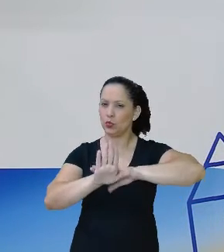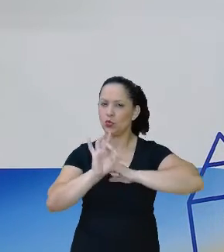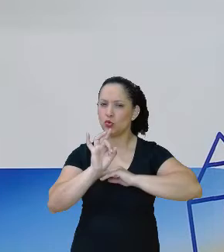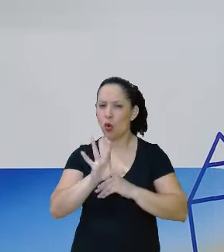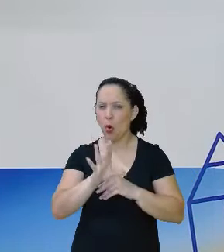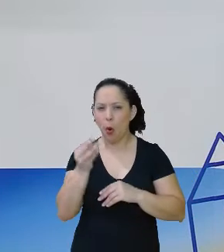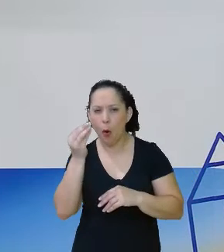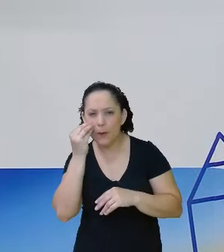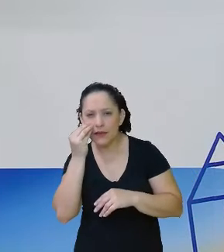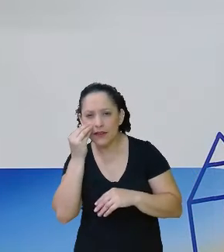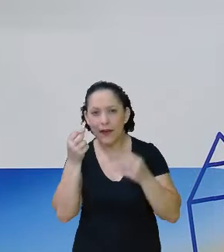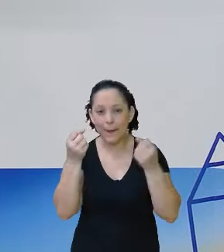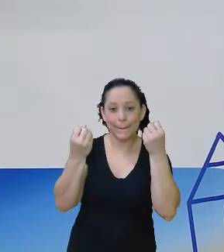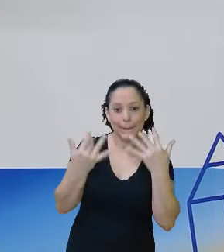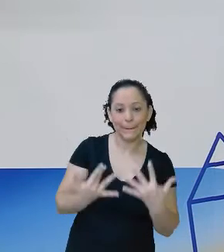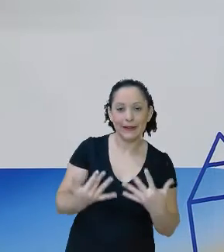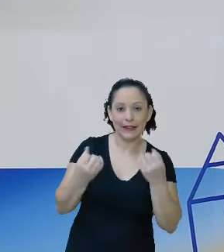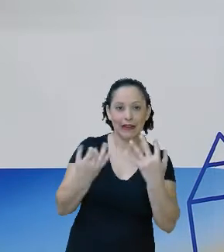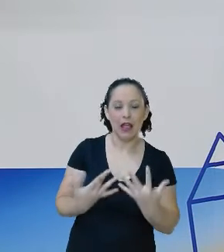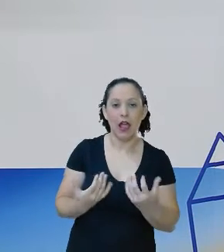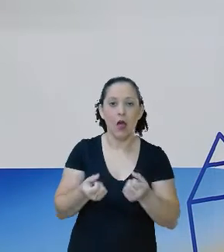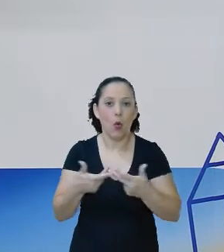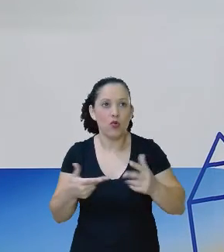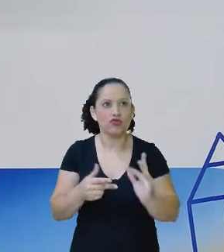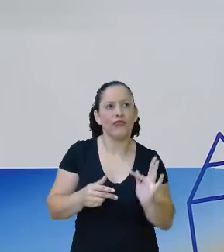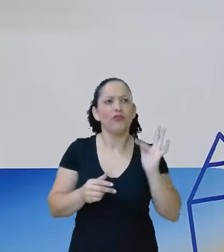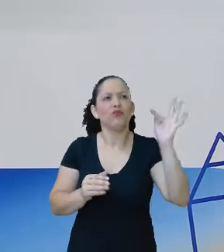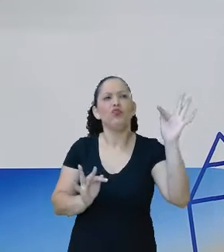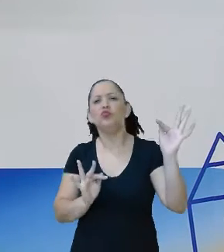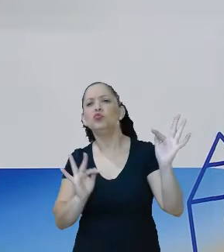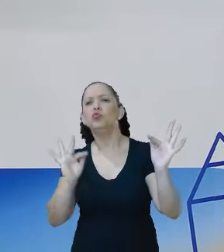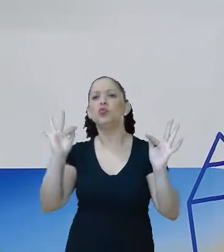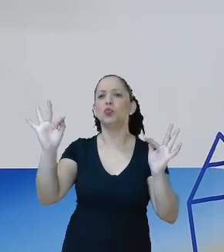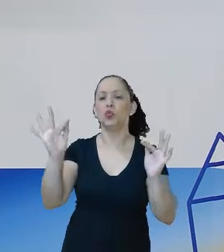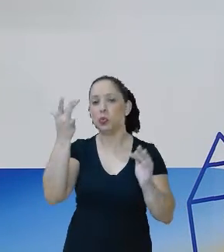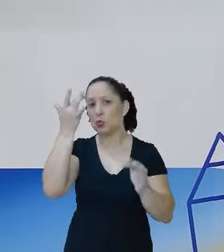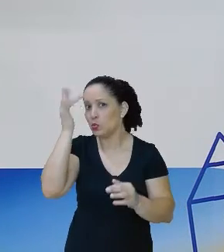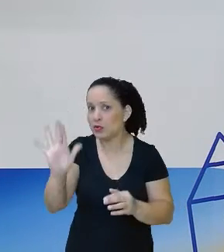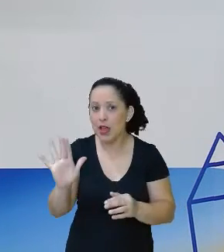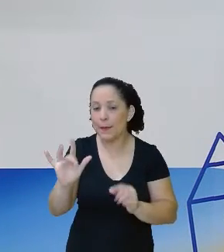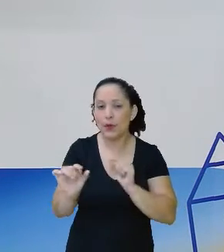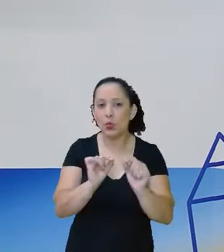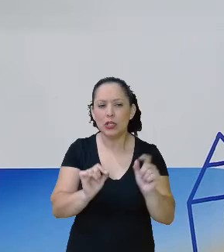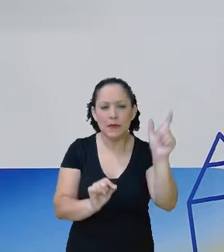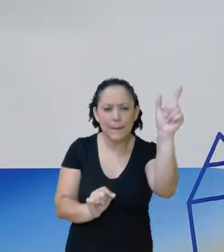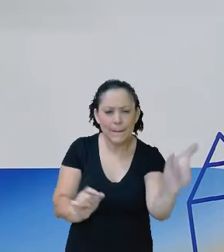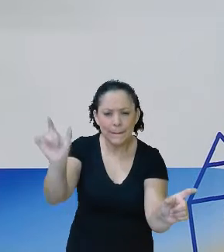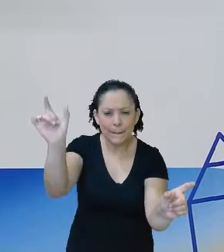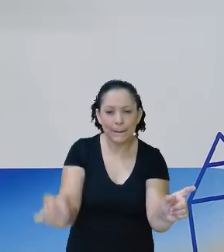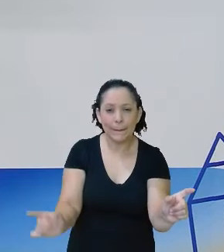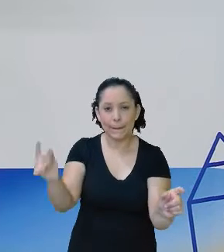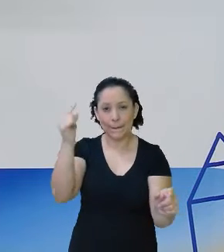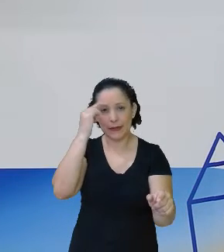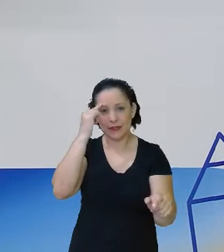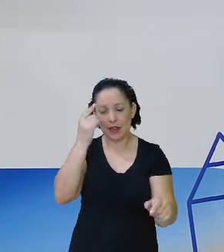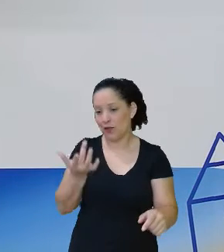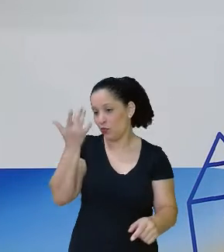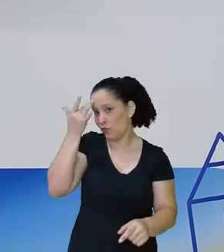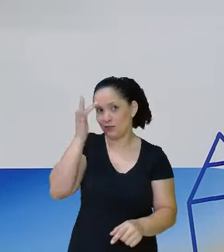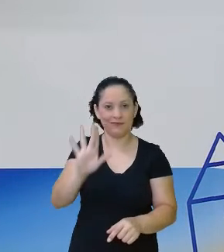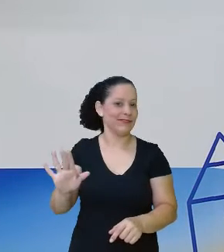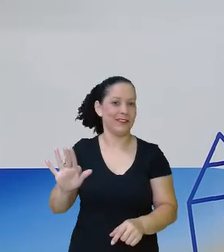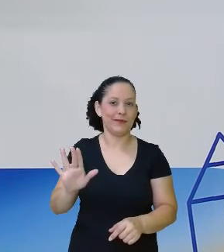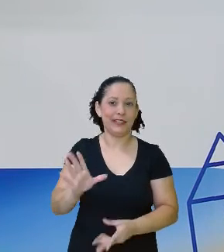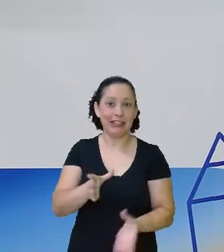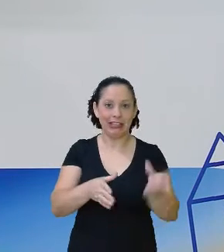está acontecendo, ele não pode antecipar fatos, ele não sabe o que se passa na mente das personagens, tá certo? Ele não está